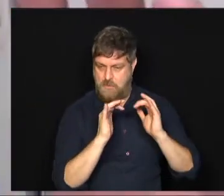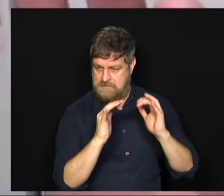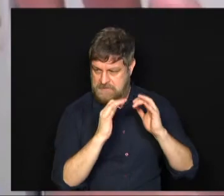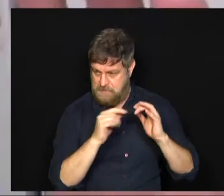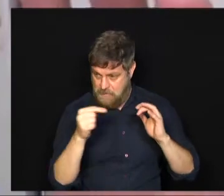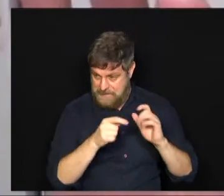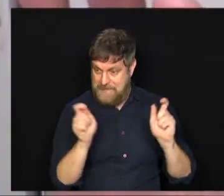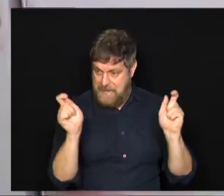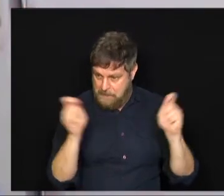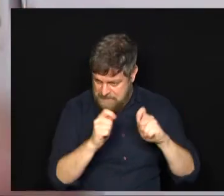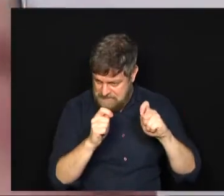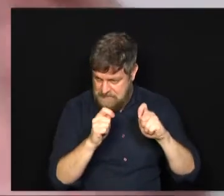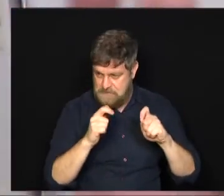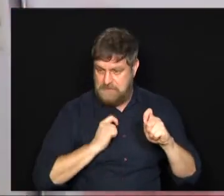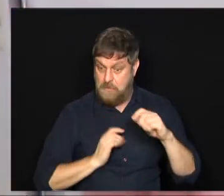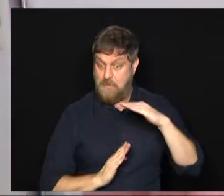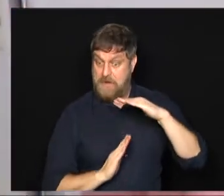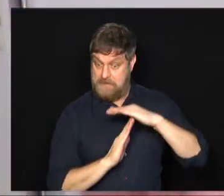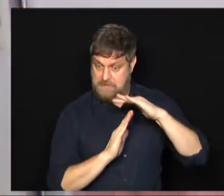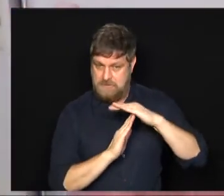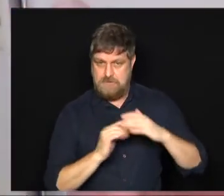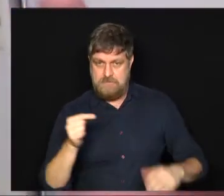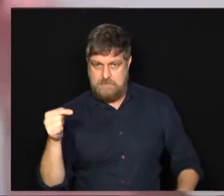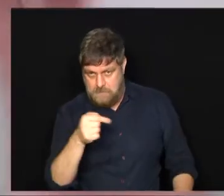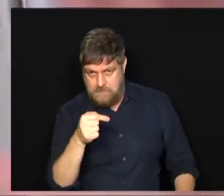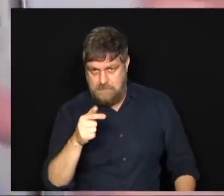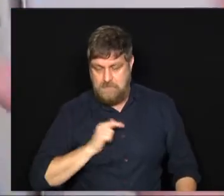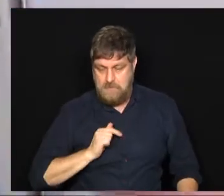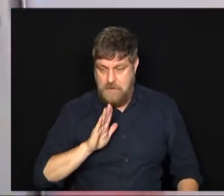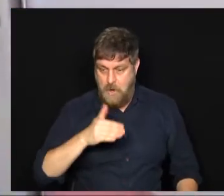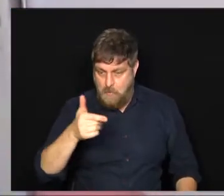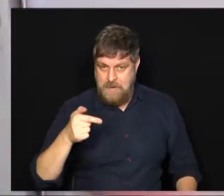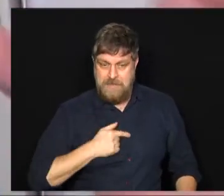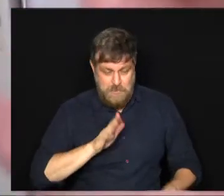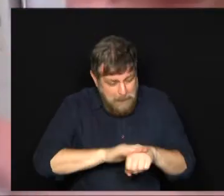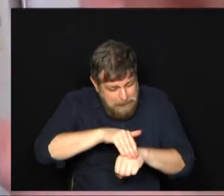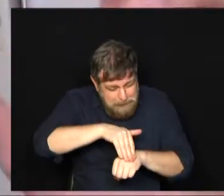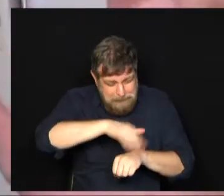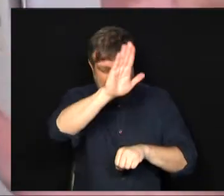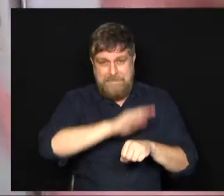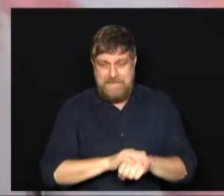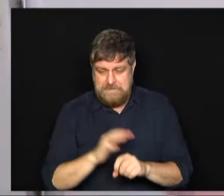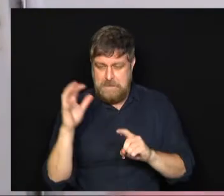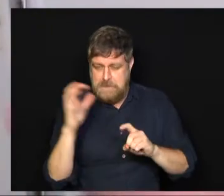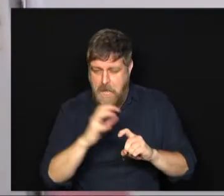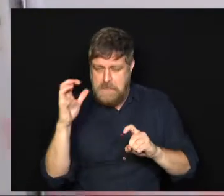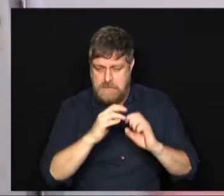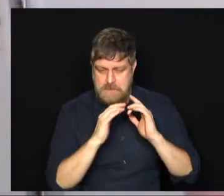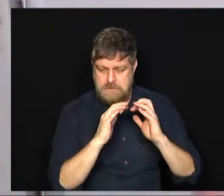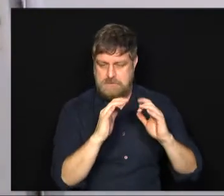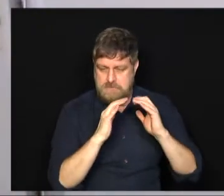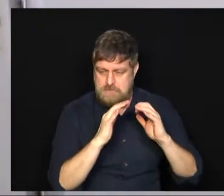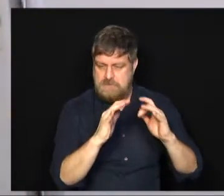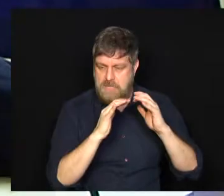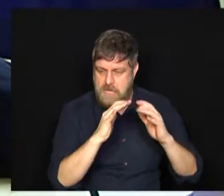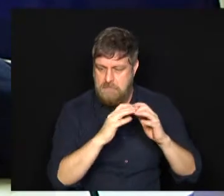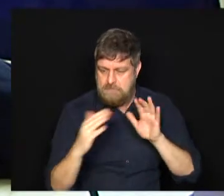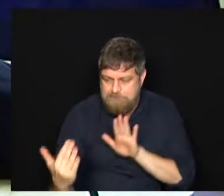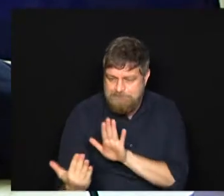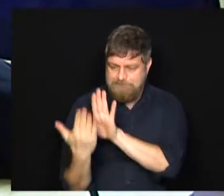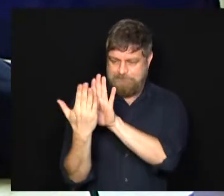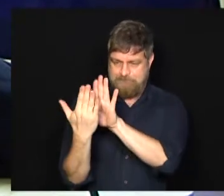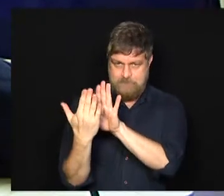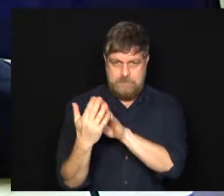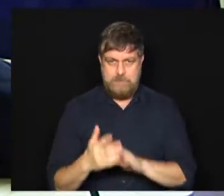capacidade, certo? Essa capacidade, quanto maior, mais resistente ele é à doença. Ou